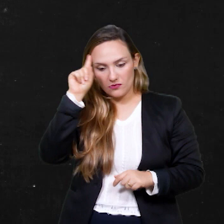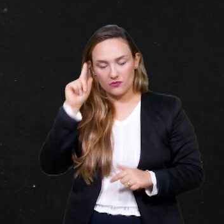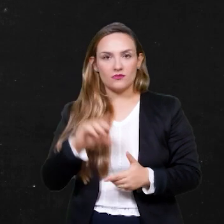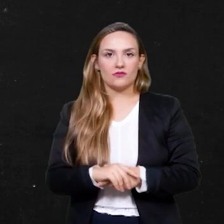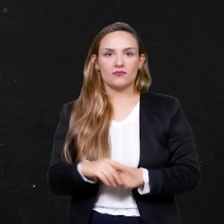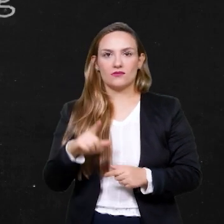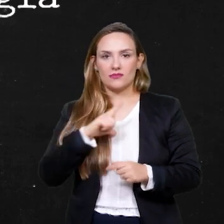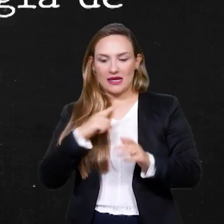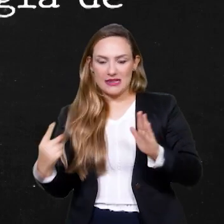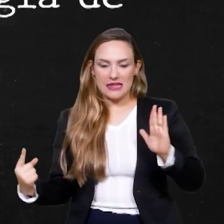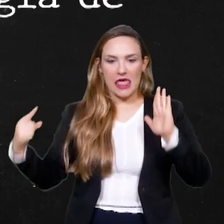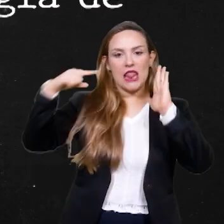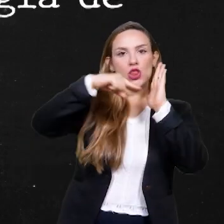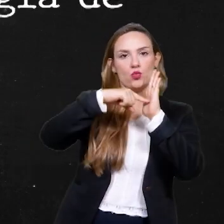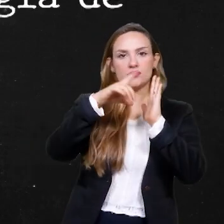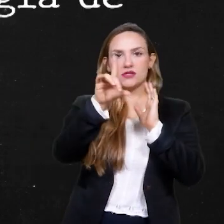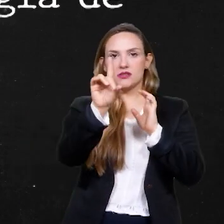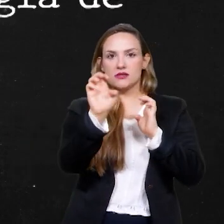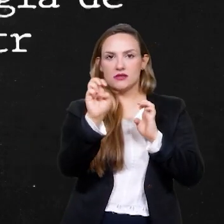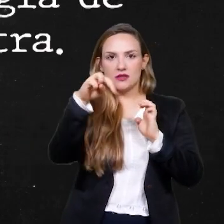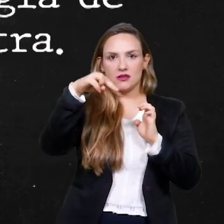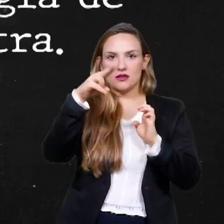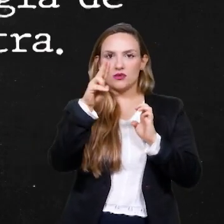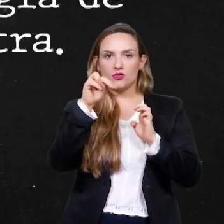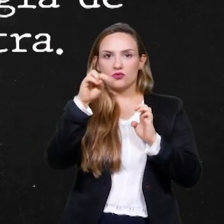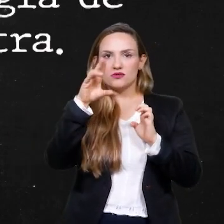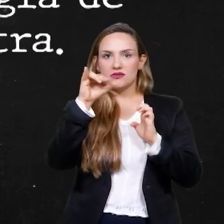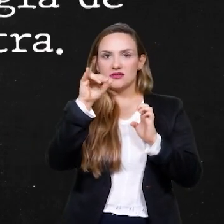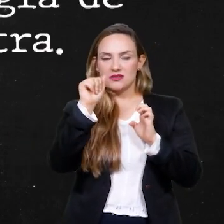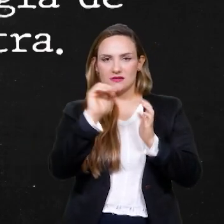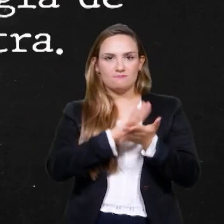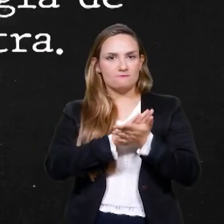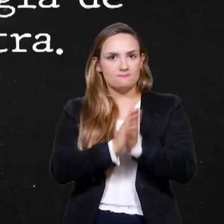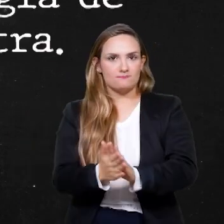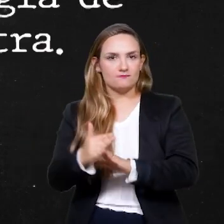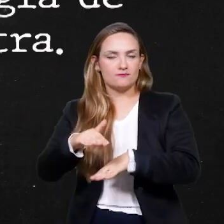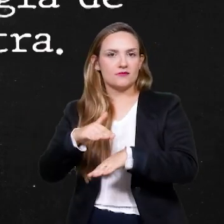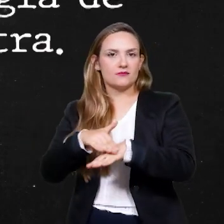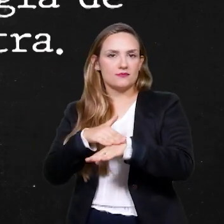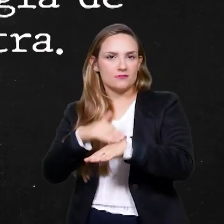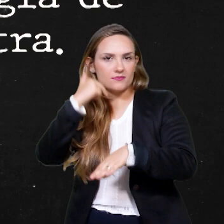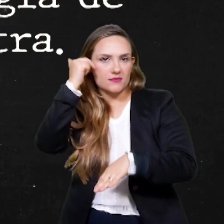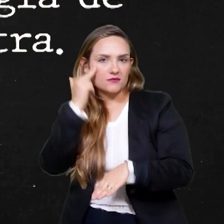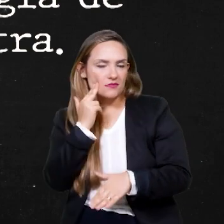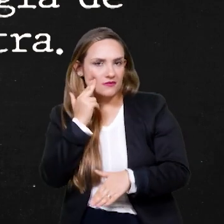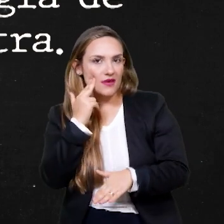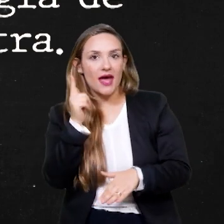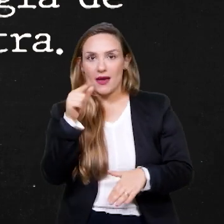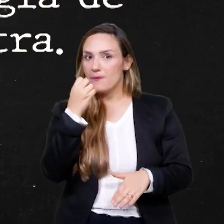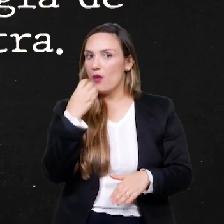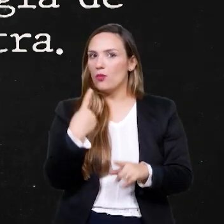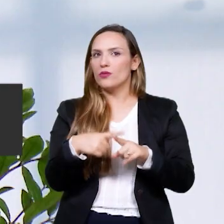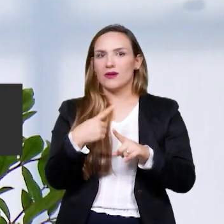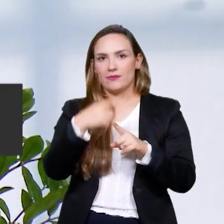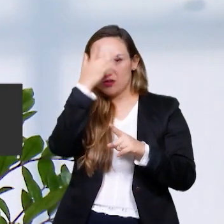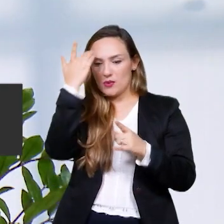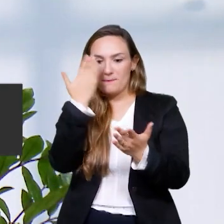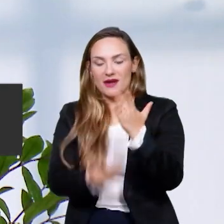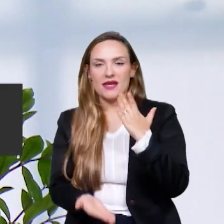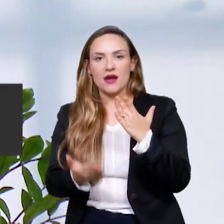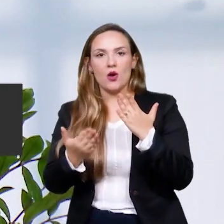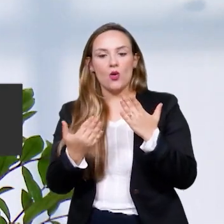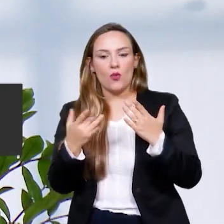imprensa denúncias de racismo. Isso é bom, por quê? Porque as pessoas deixaram de ter medo de denunciar. E